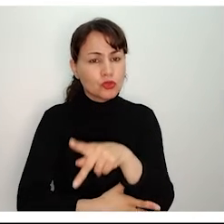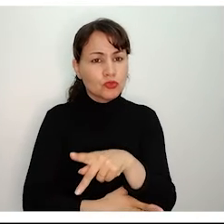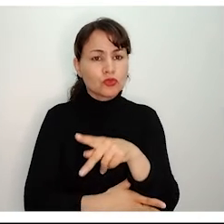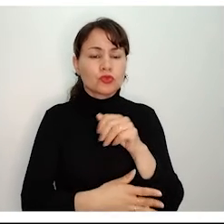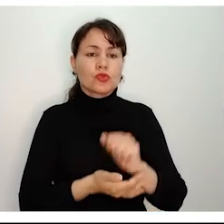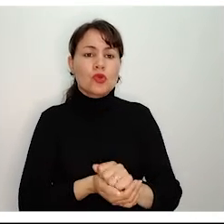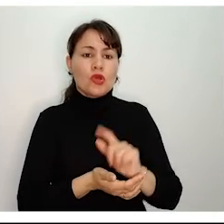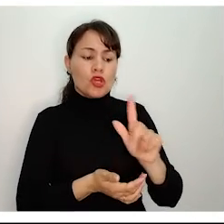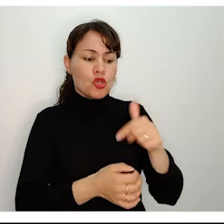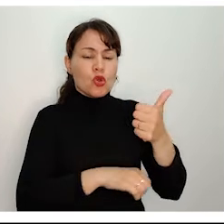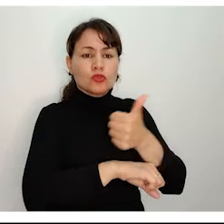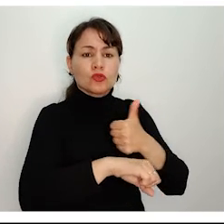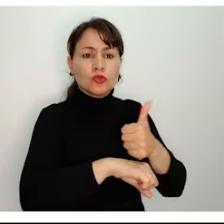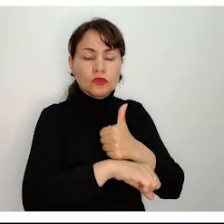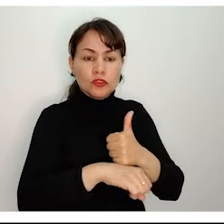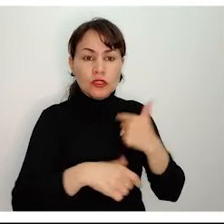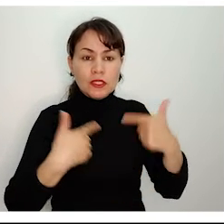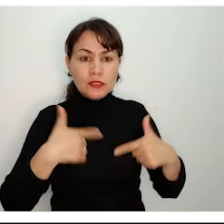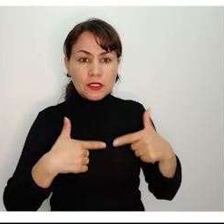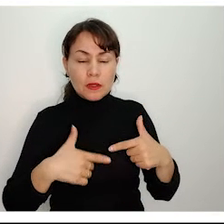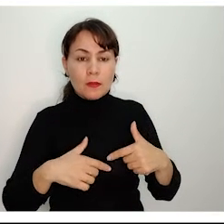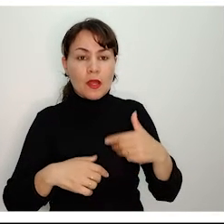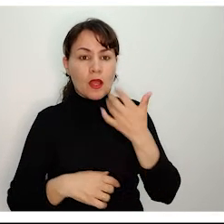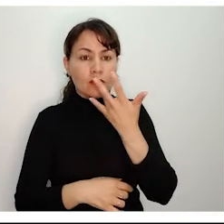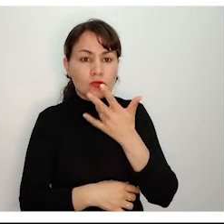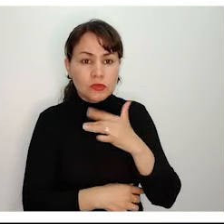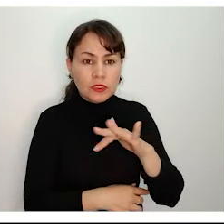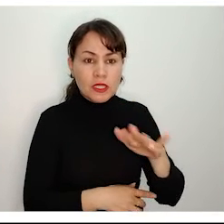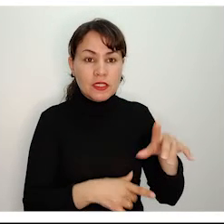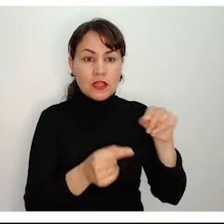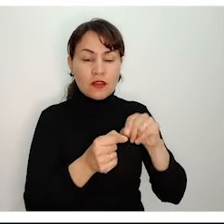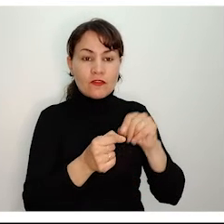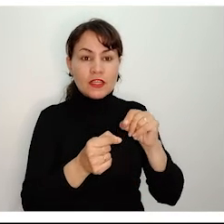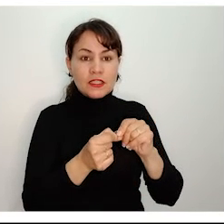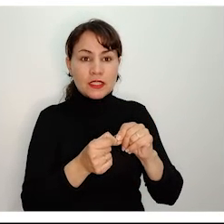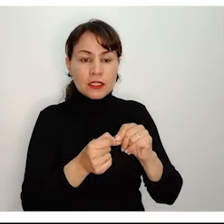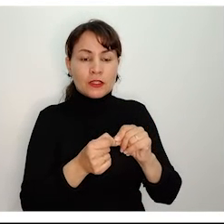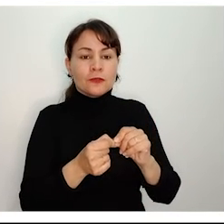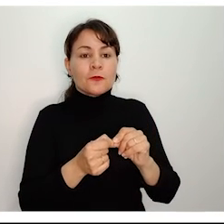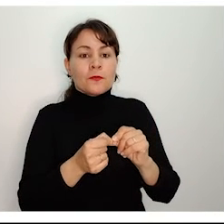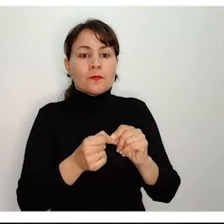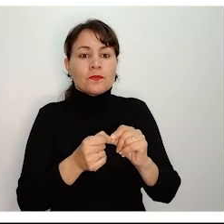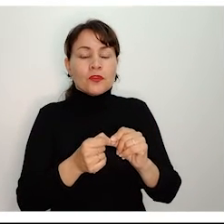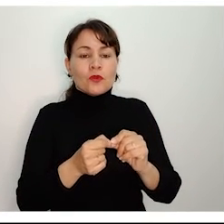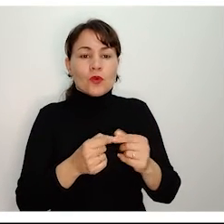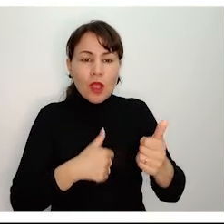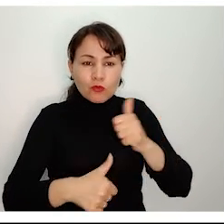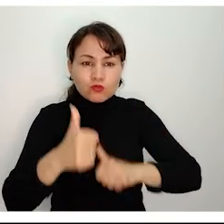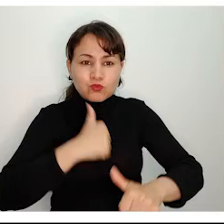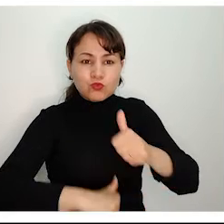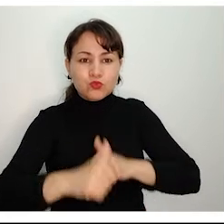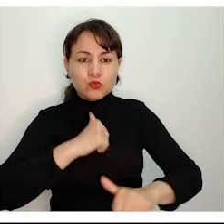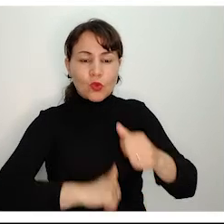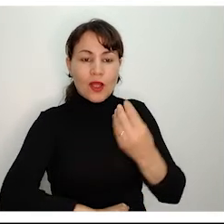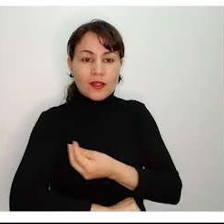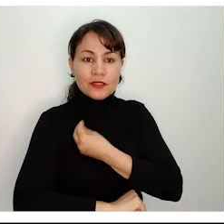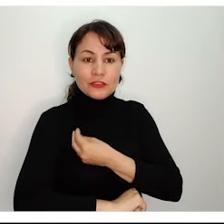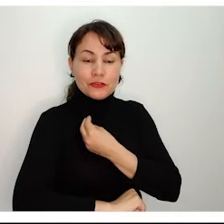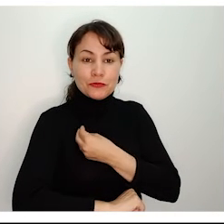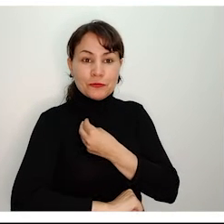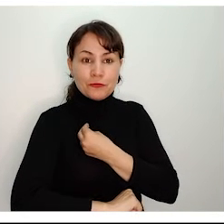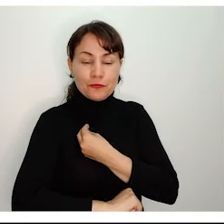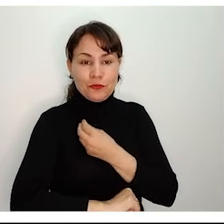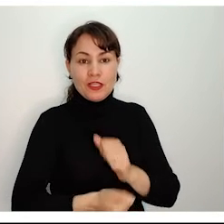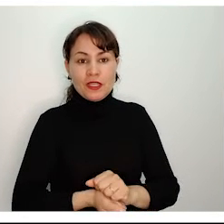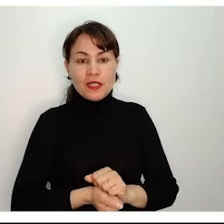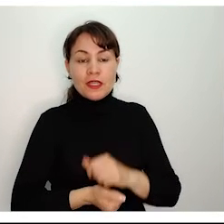por professoras, professores e demais profissionais que atuam ali com as crianças, fazendo com que a qualidade de